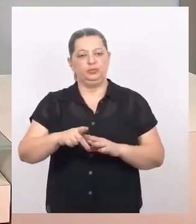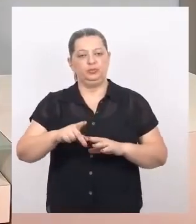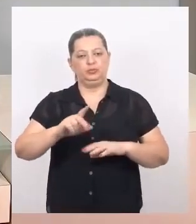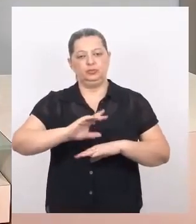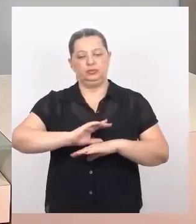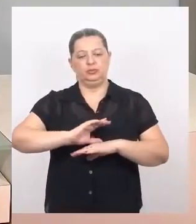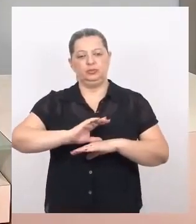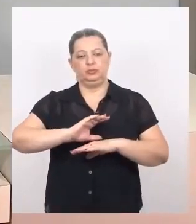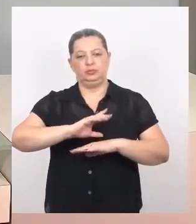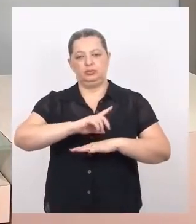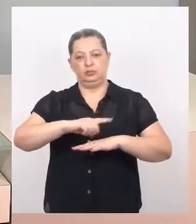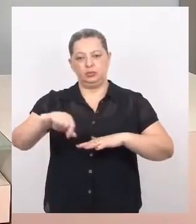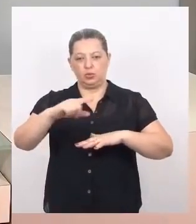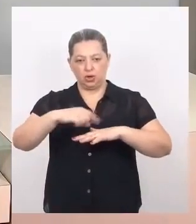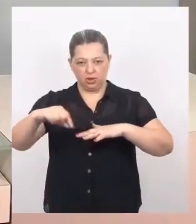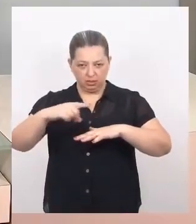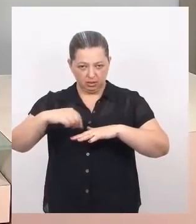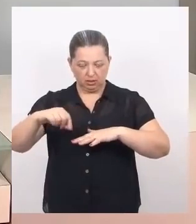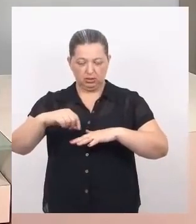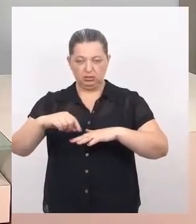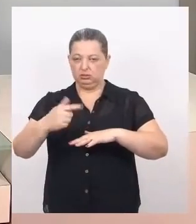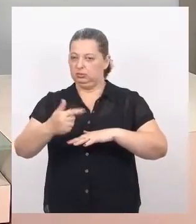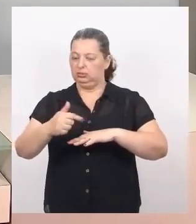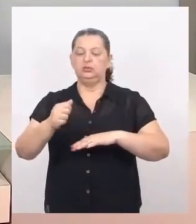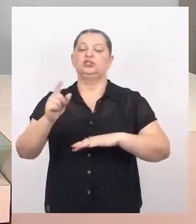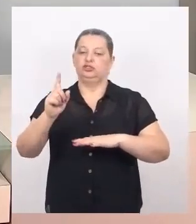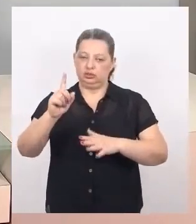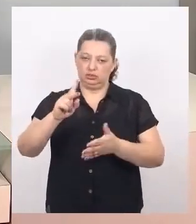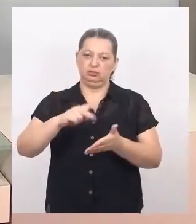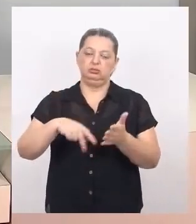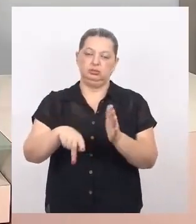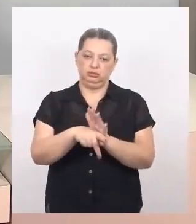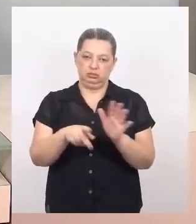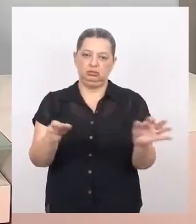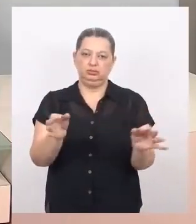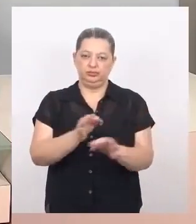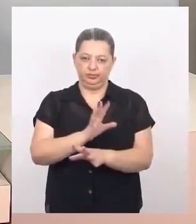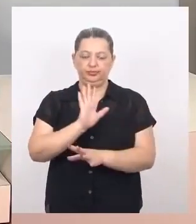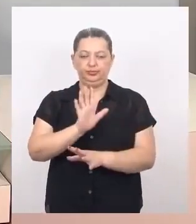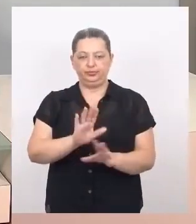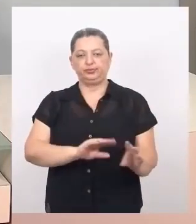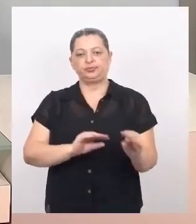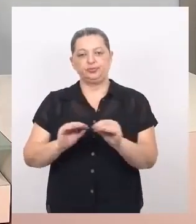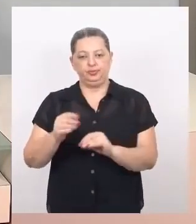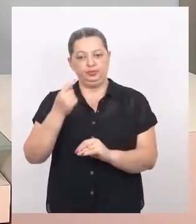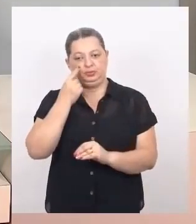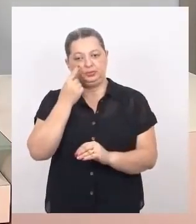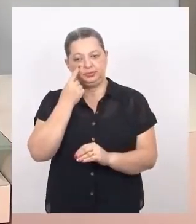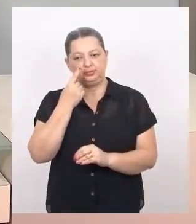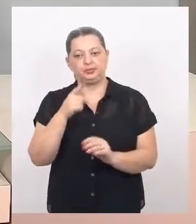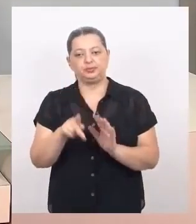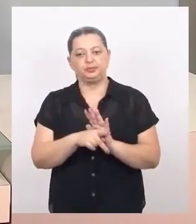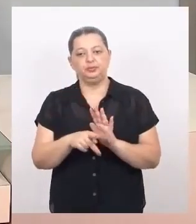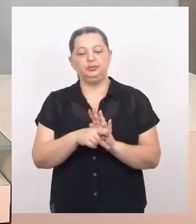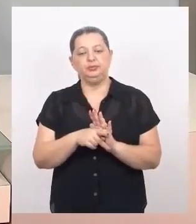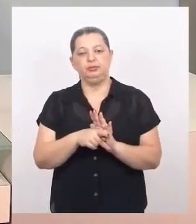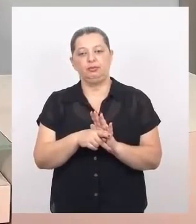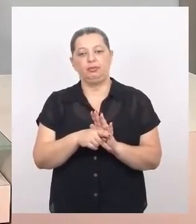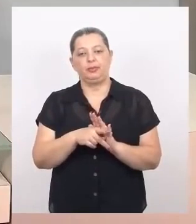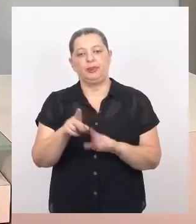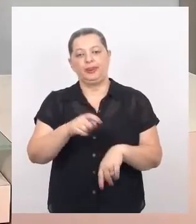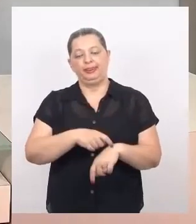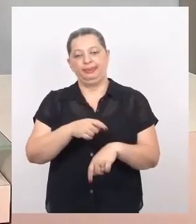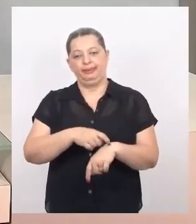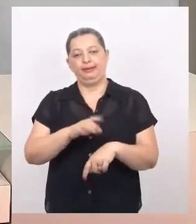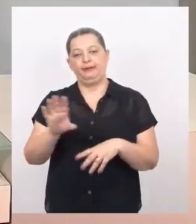afastamento. Proatec não, Proatec a gente já lê na recondução, se ele tiver sido reconduzido, a gente vai ver que a carga horária dele está atendida, ou se ele